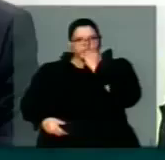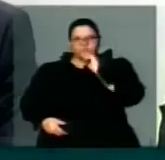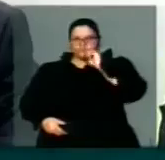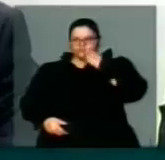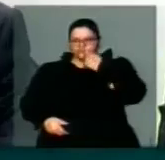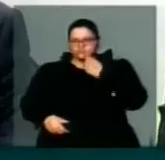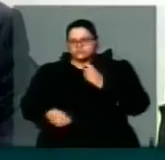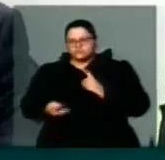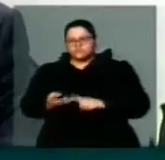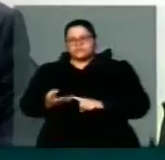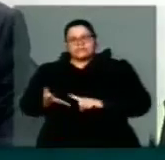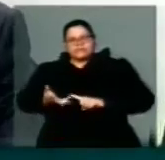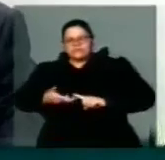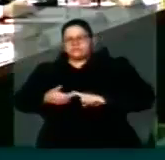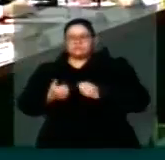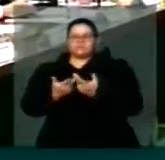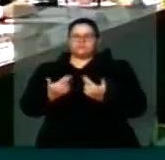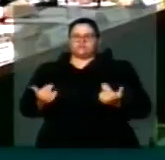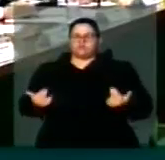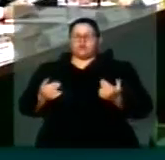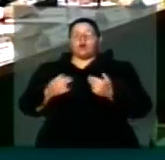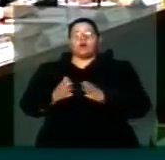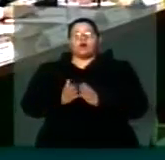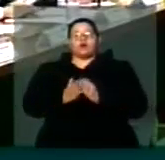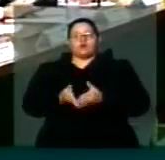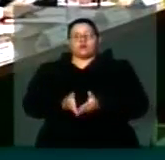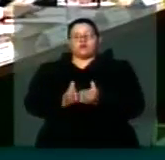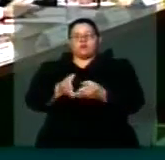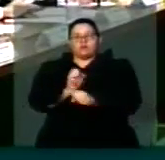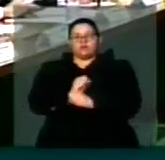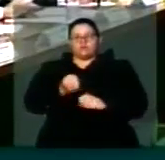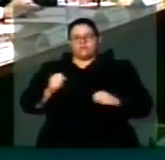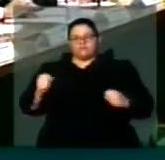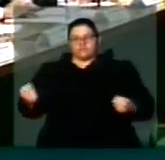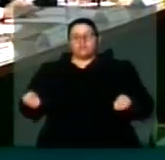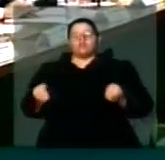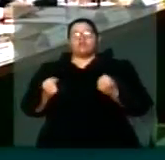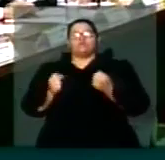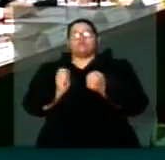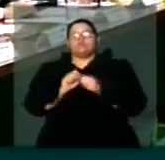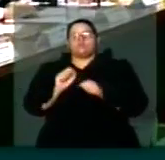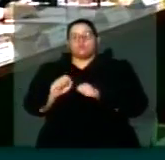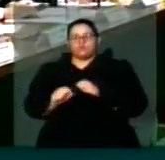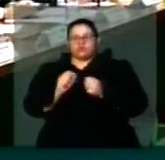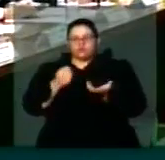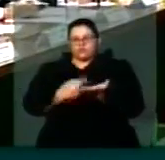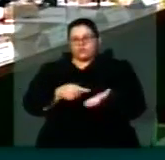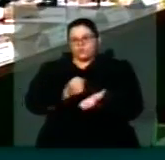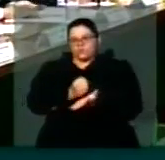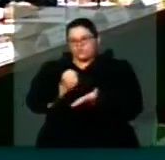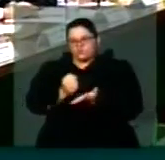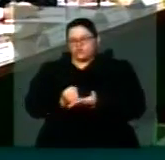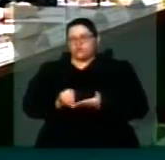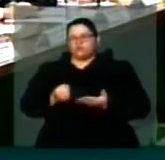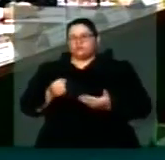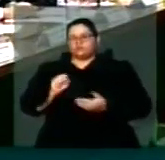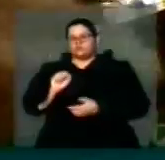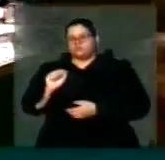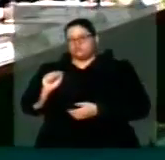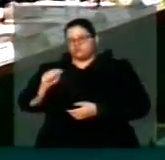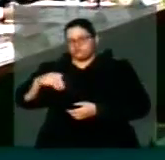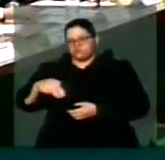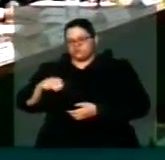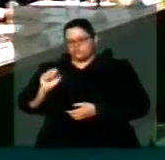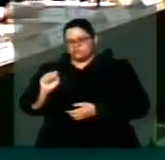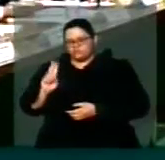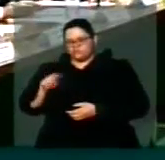E que esse navio teria sido formalizado o contrato entre a Samsung e a Petrobras, também com a participação da Mitsui, cujo representante no Brasil